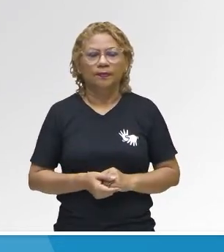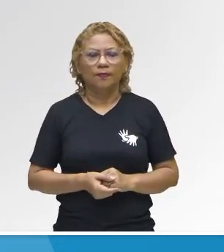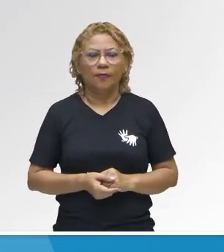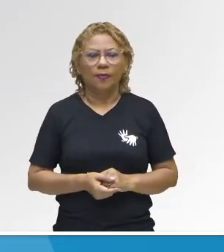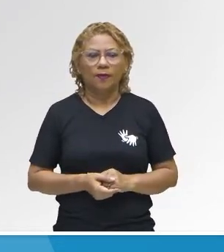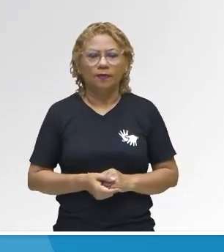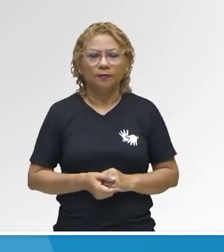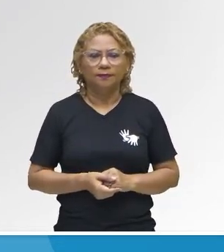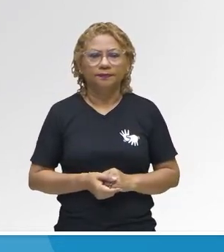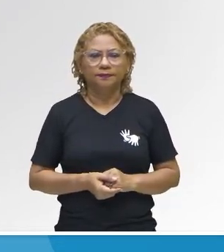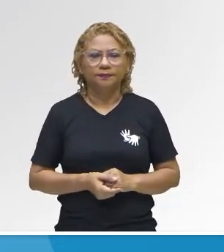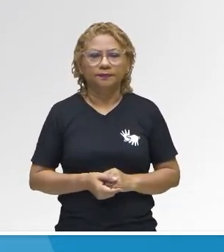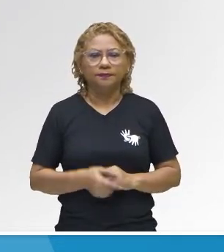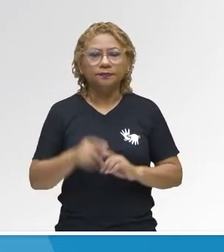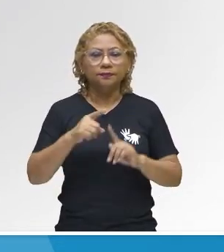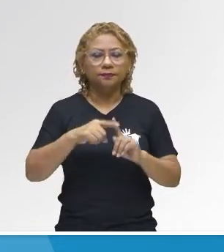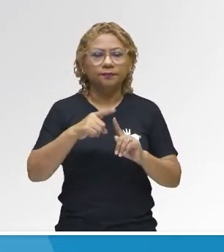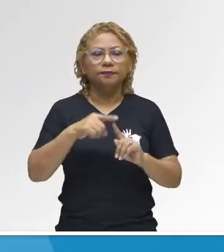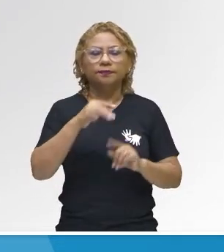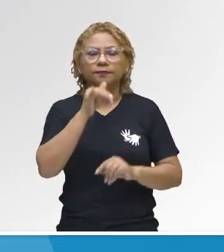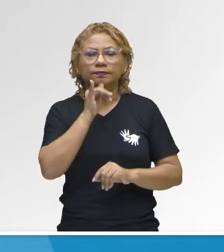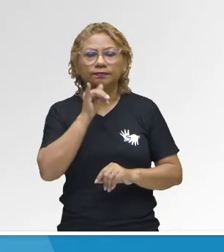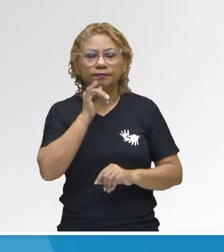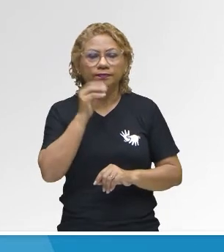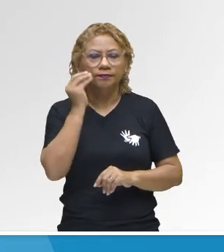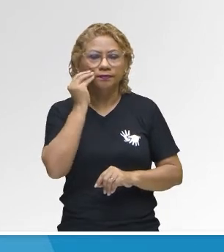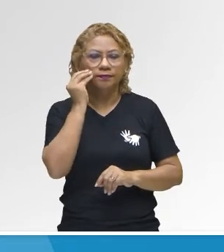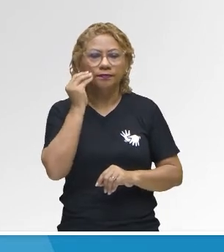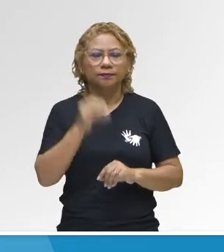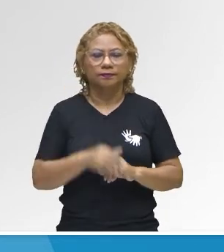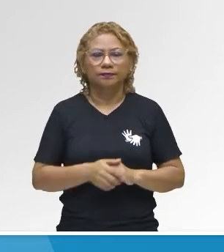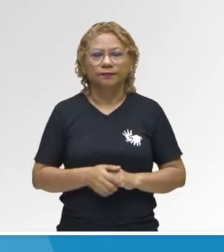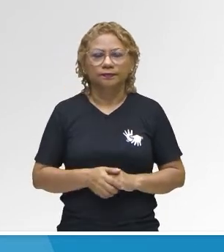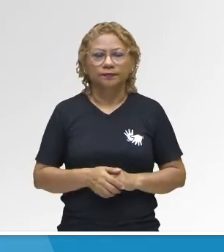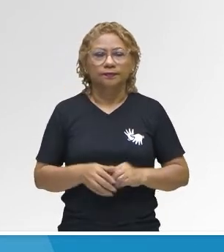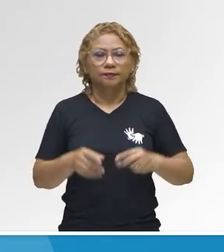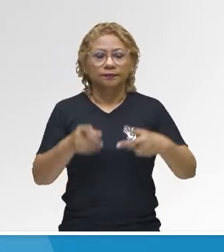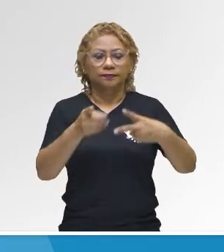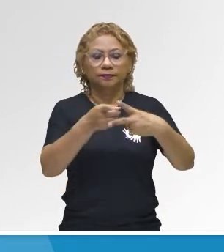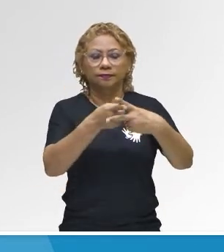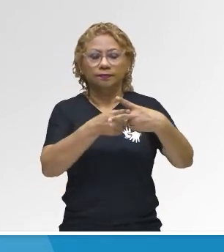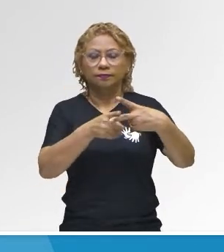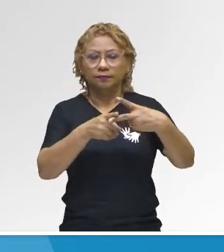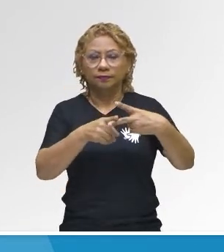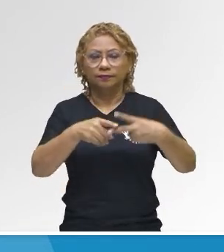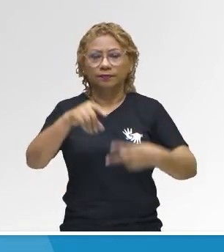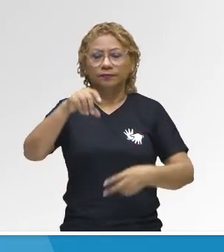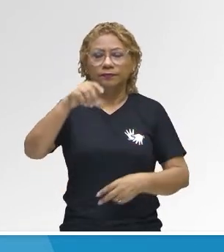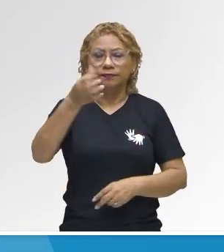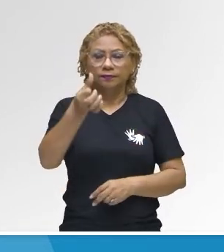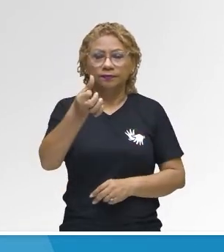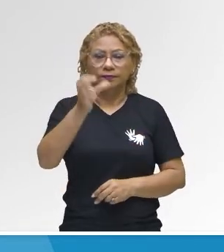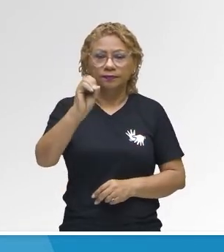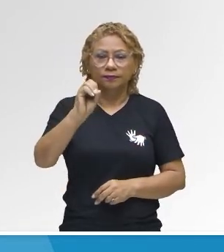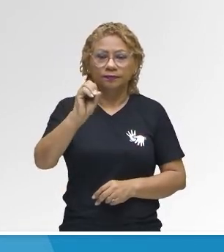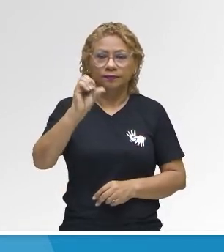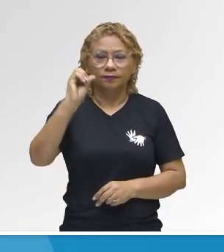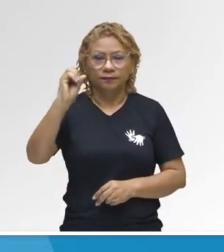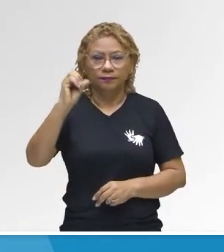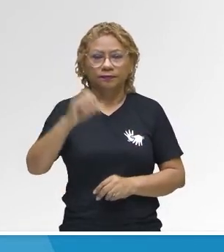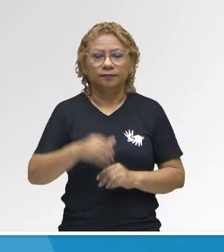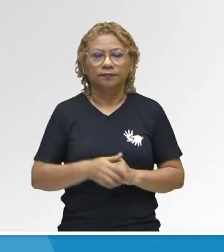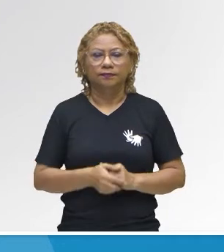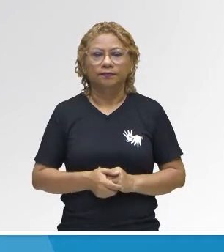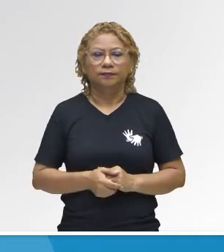Um outro exemplo que a gente pode ver é o ângulo de 60 graus. O ângulo de